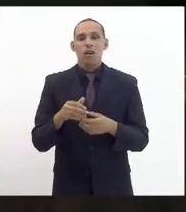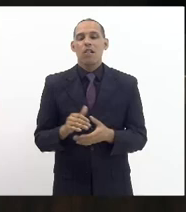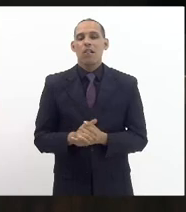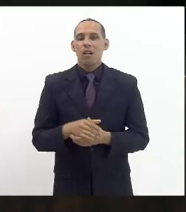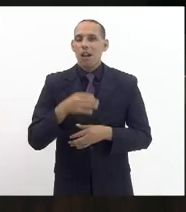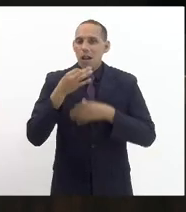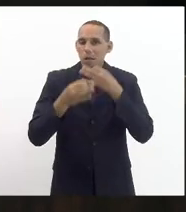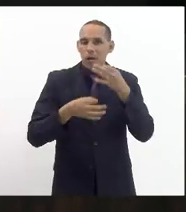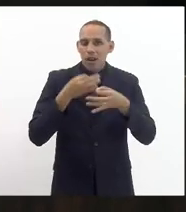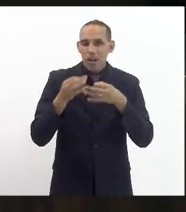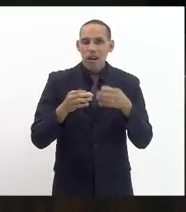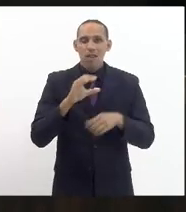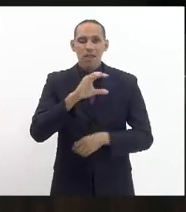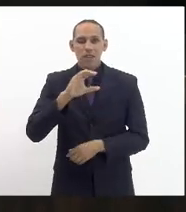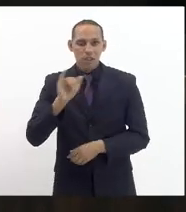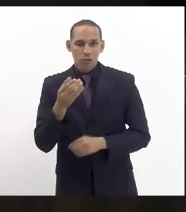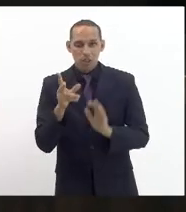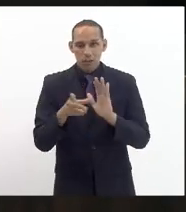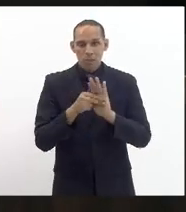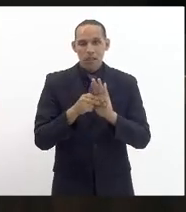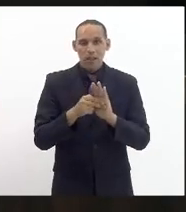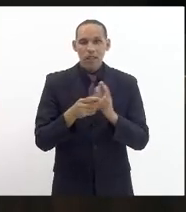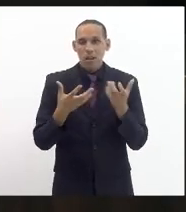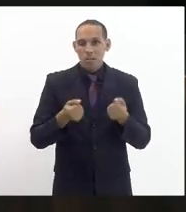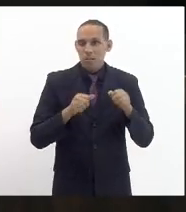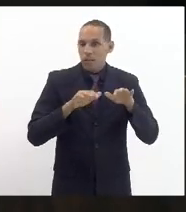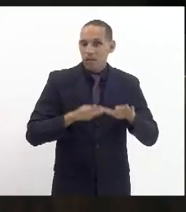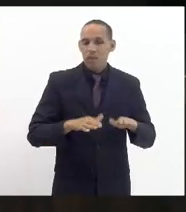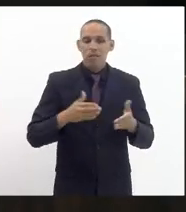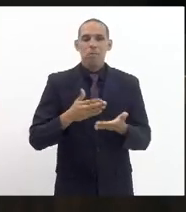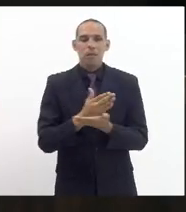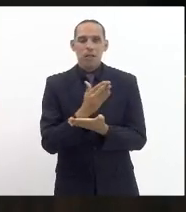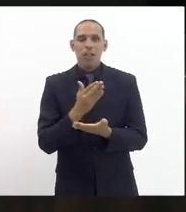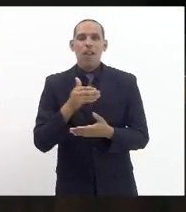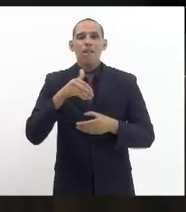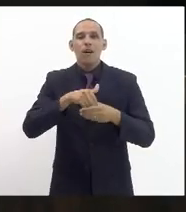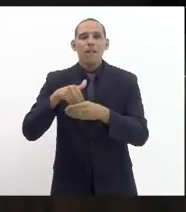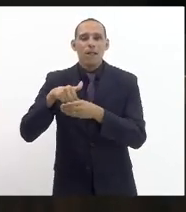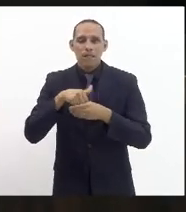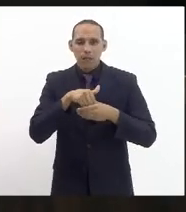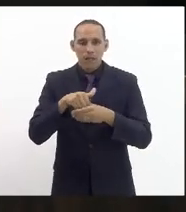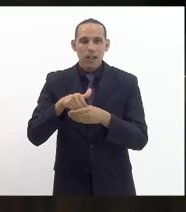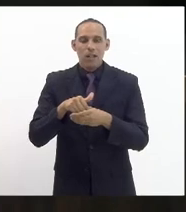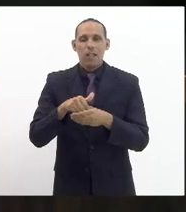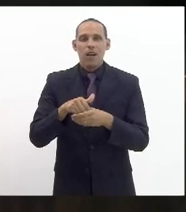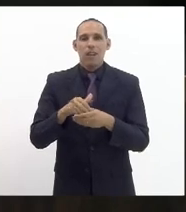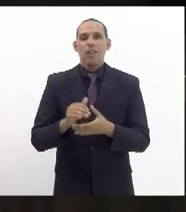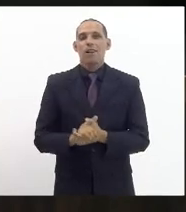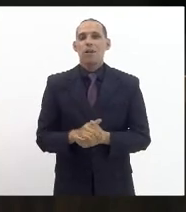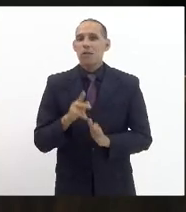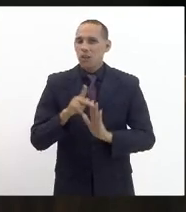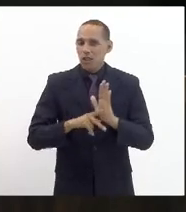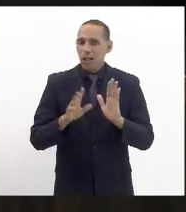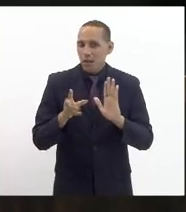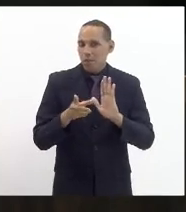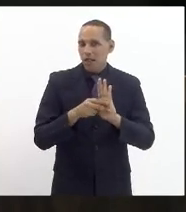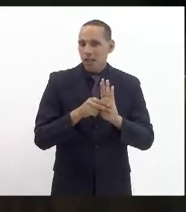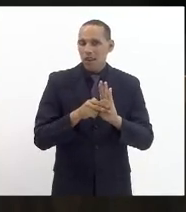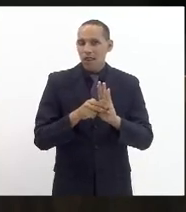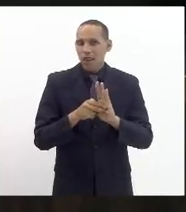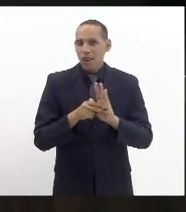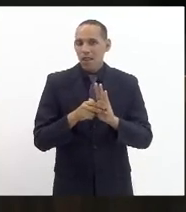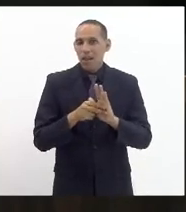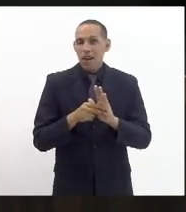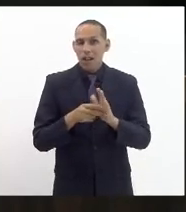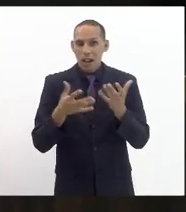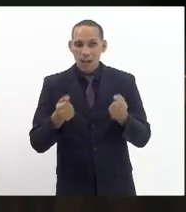Comissão de Constituição e Justiça com emendas. Senhores que aprovam, permaneçam como estão, aprovado. Em votação, projeto assim emendado. Senhores que aprovam, permaneçam como estão,